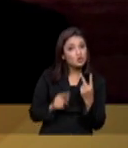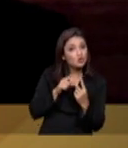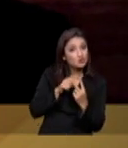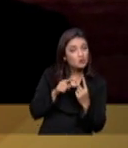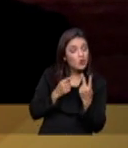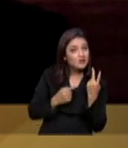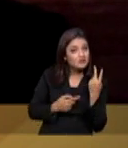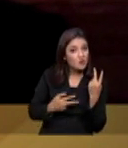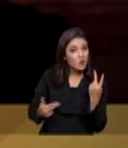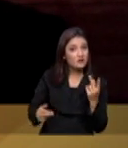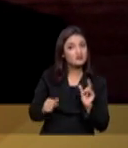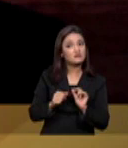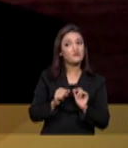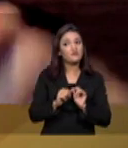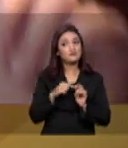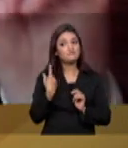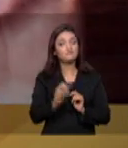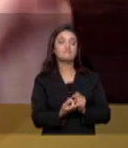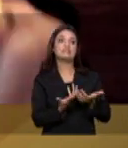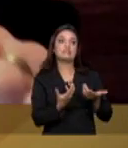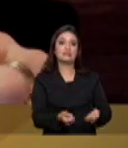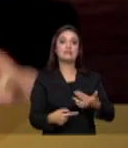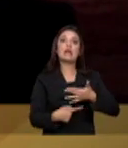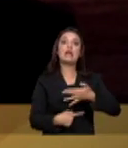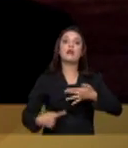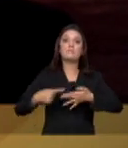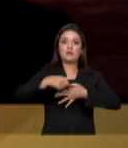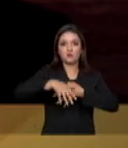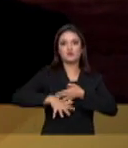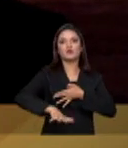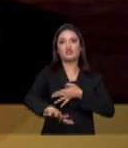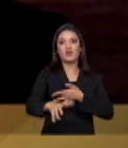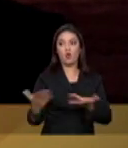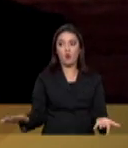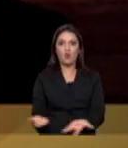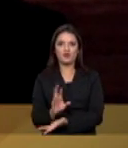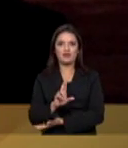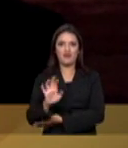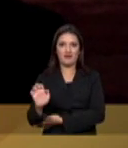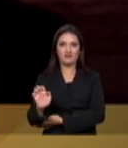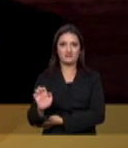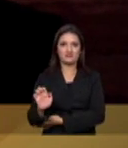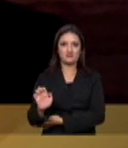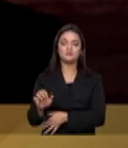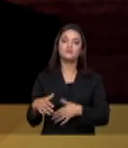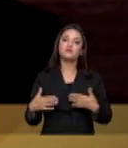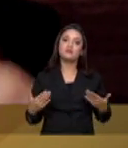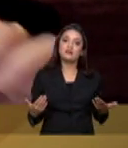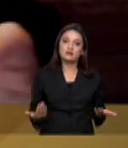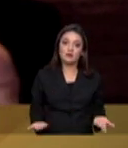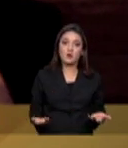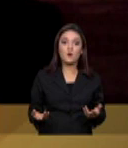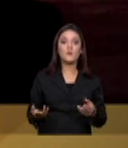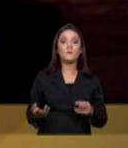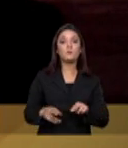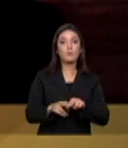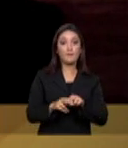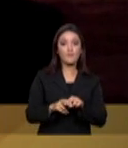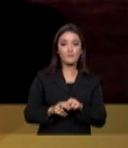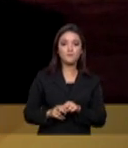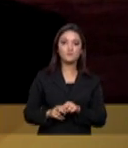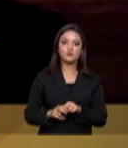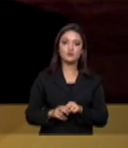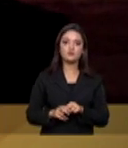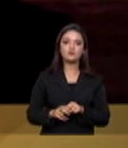ao reconhecimento da repercussão Geral do tema neste recurso extraordinário e em meu modo de ver